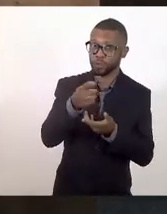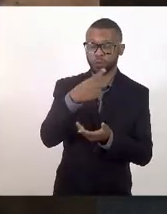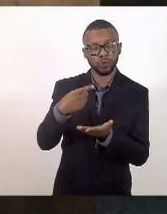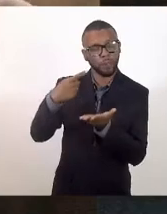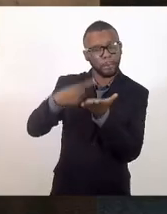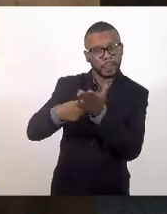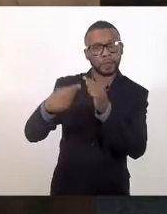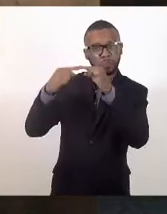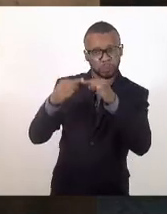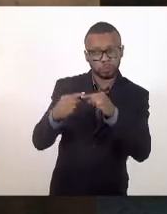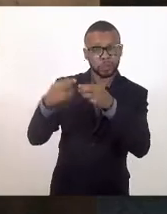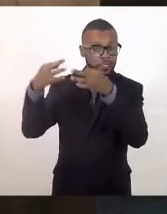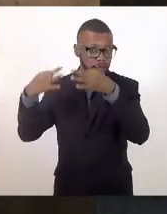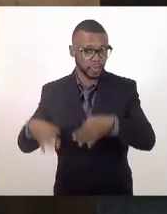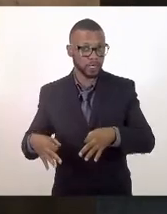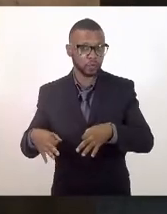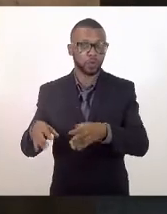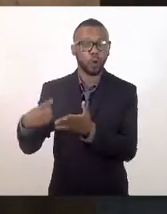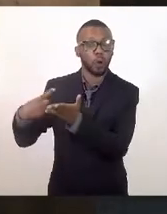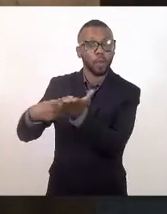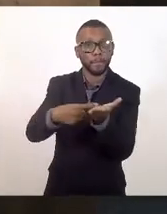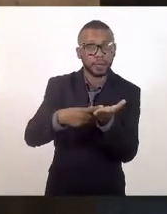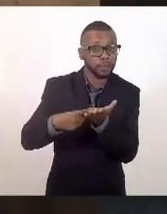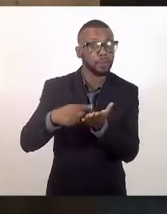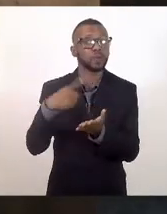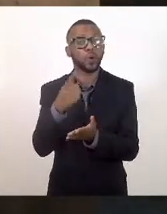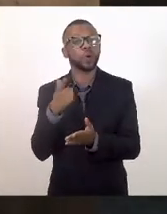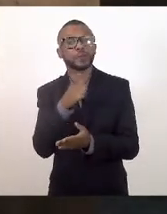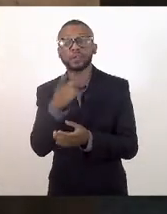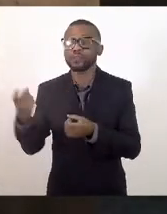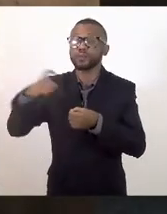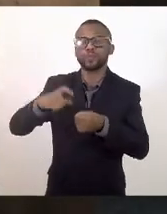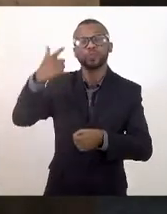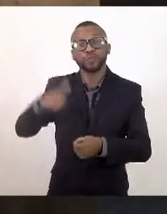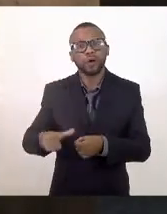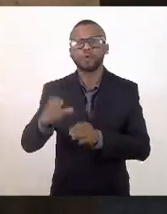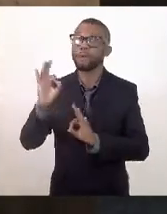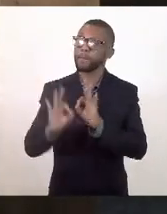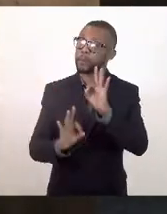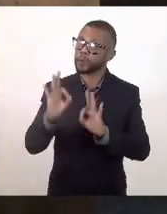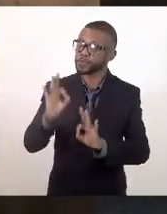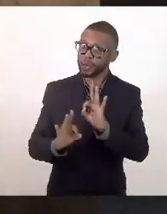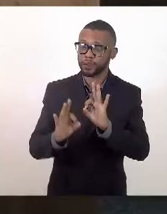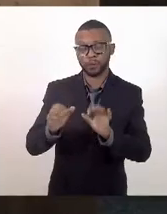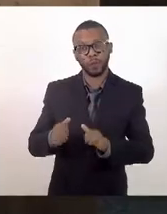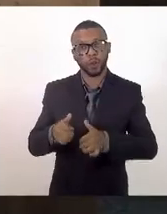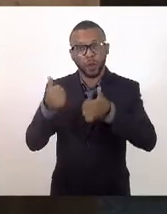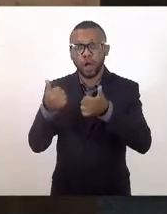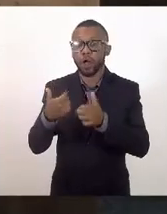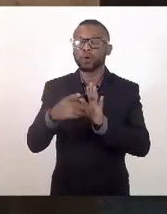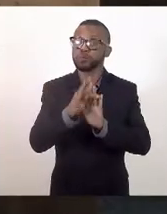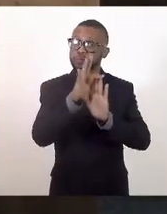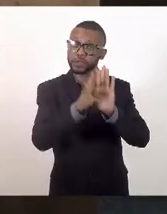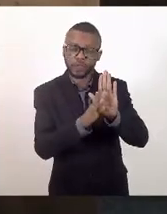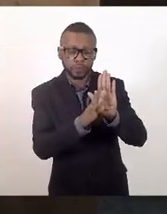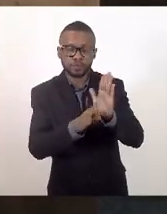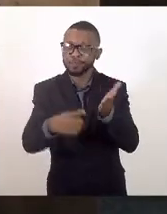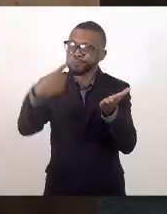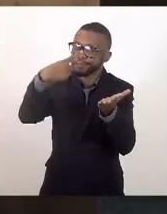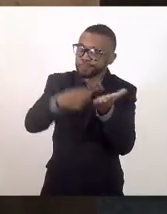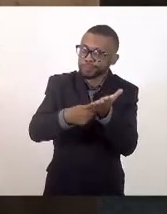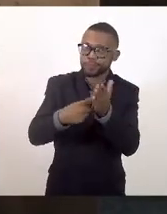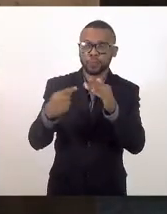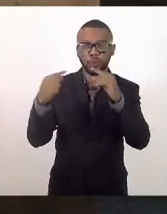combina inclusive com a CCJ, para trazer de volta o projeto, de preferência, quem sabe, com o texto pactuado, a partir